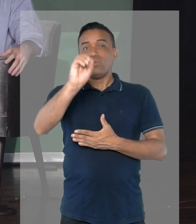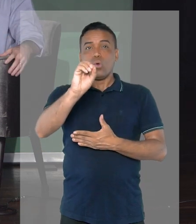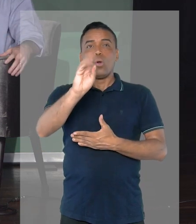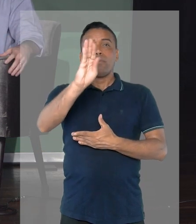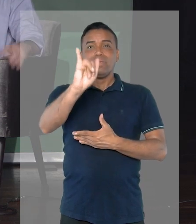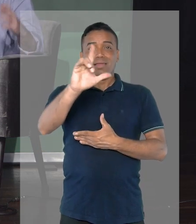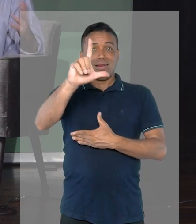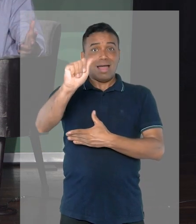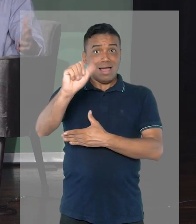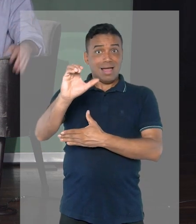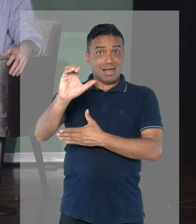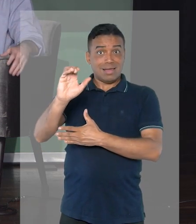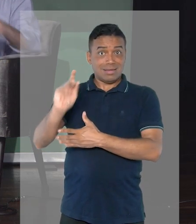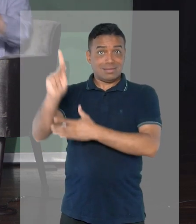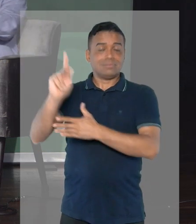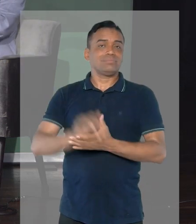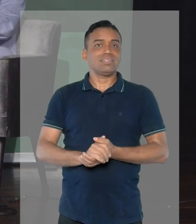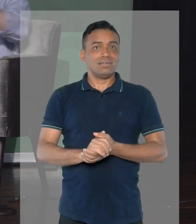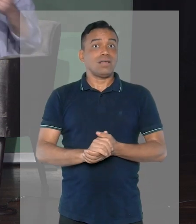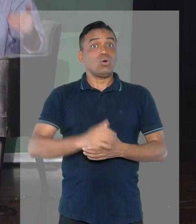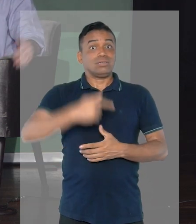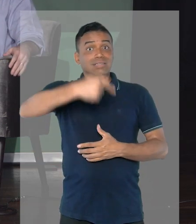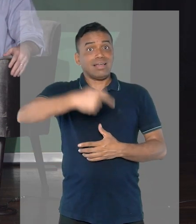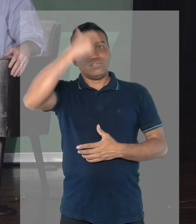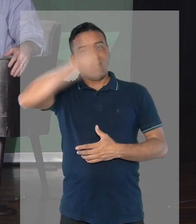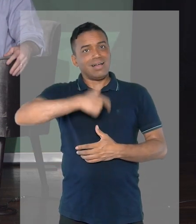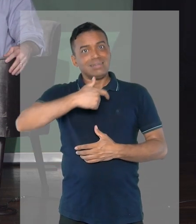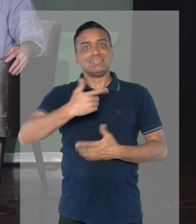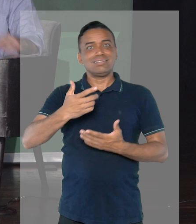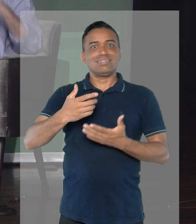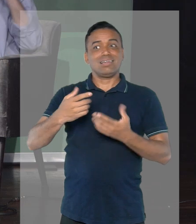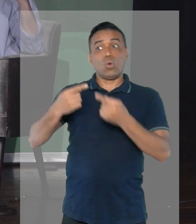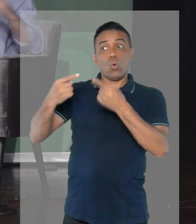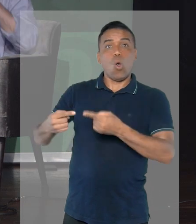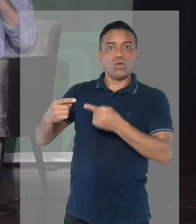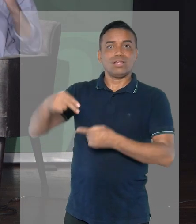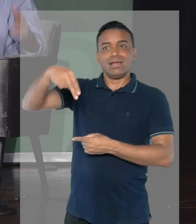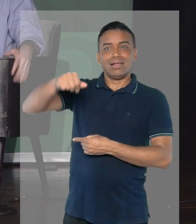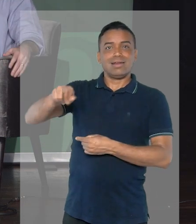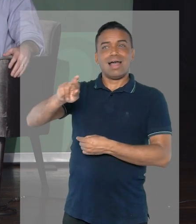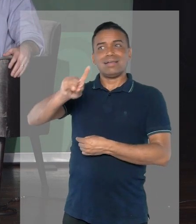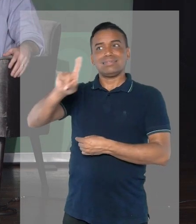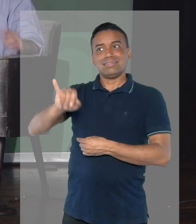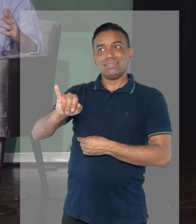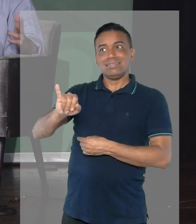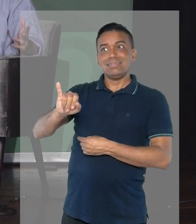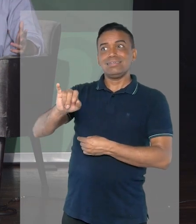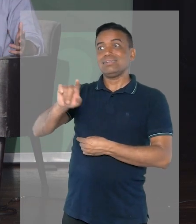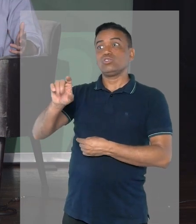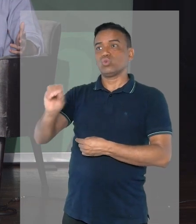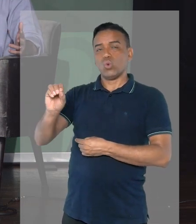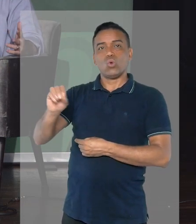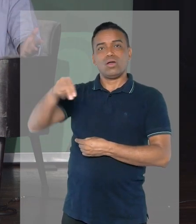poema. Poema de Sete Faces, Contra Narciso, no Leminski. A gente pode ir levantando, assim, como que,